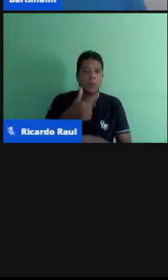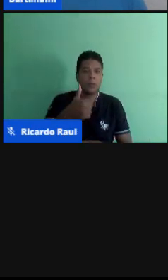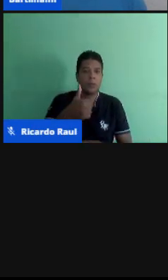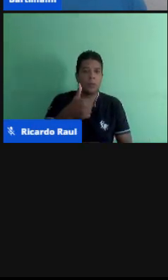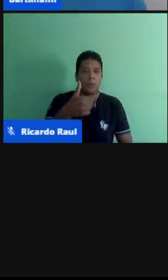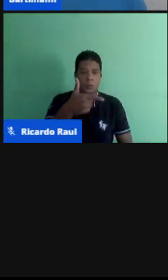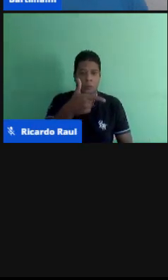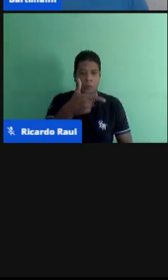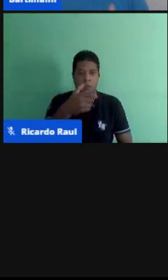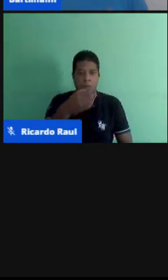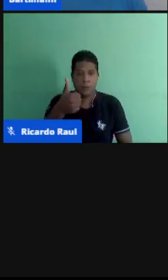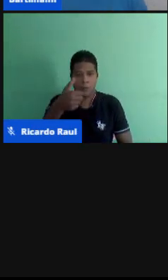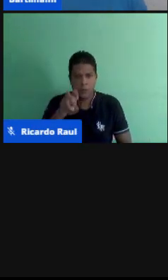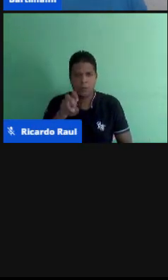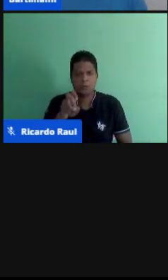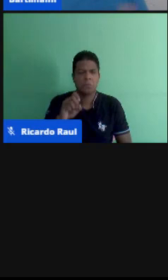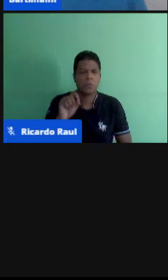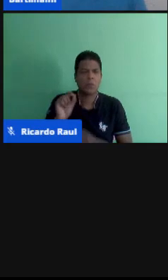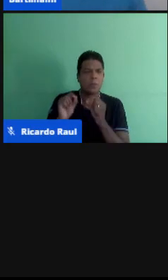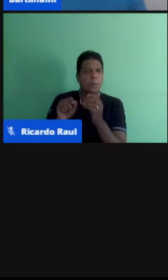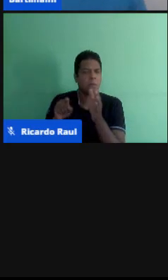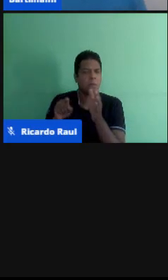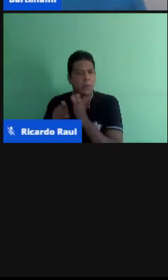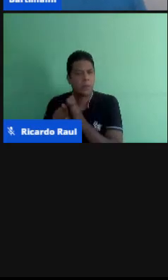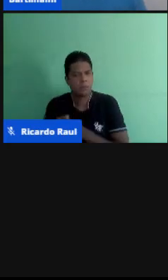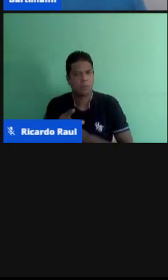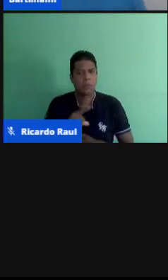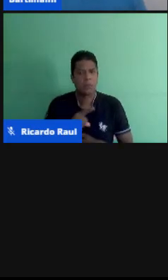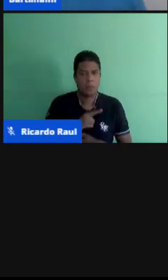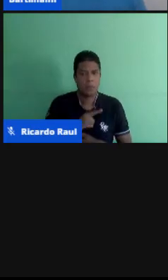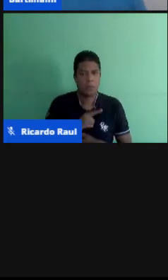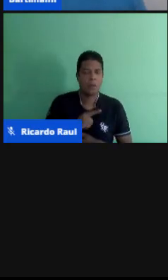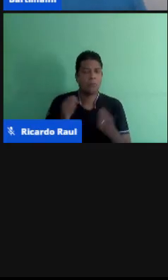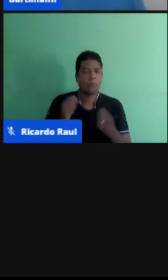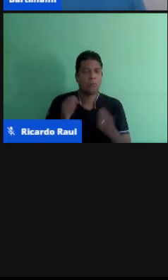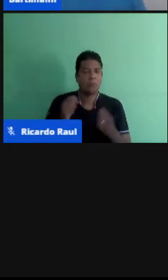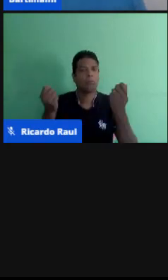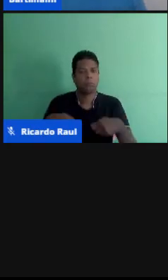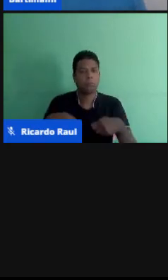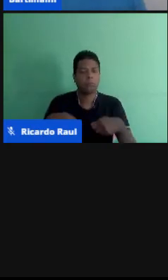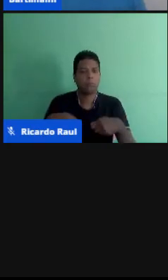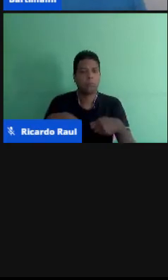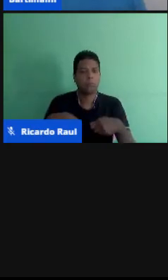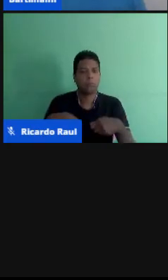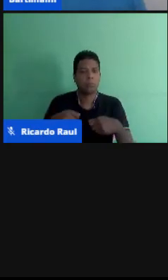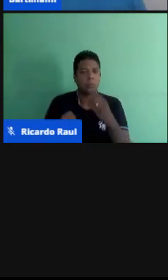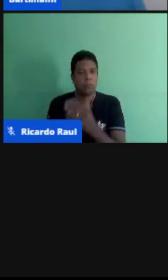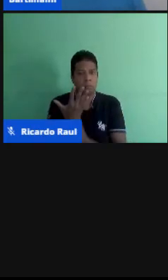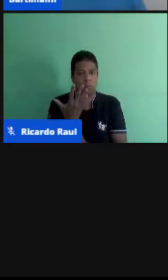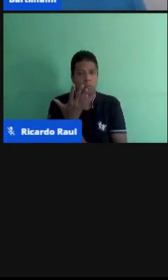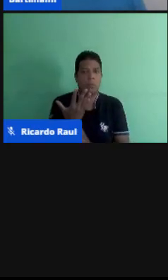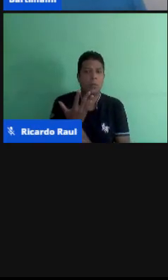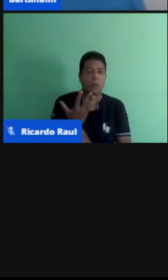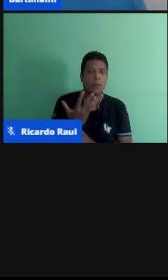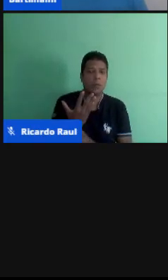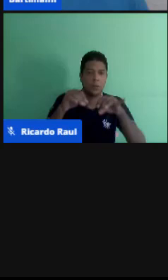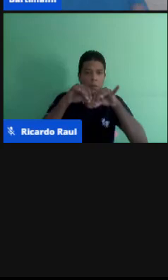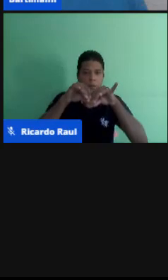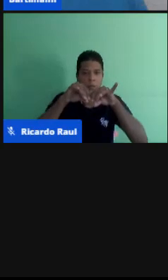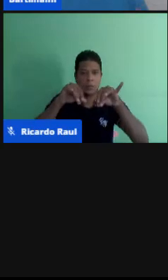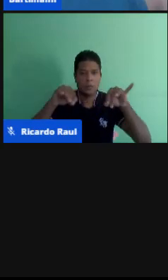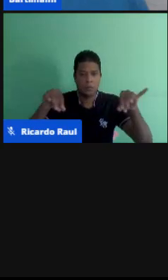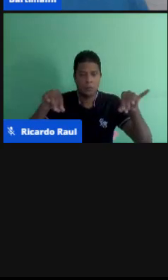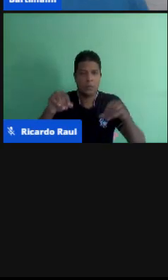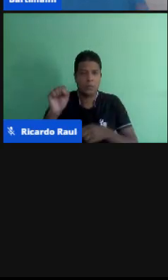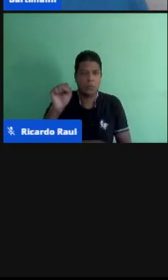do grupo, alguém pergunta, existe a possibilidade de criar um mapeamento do uso e ocupação das terras no Brasil